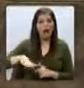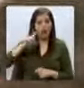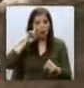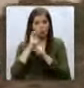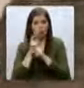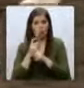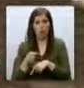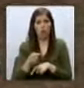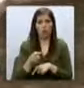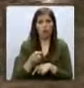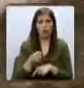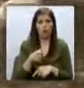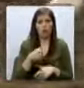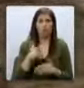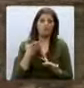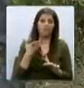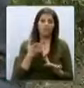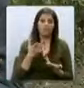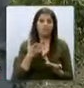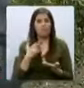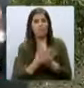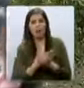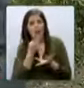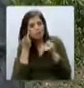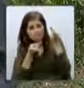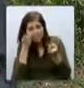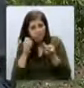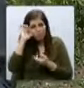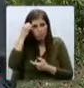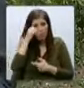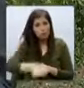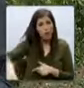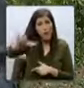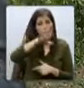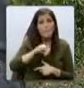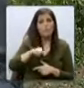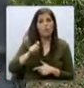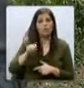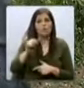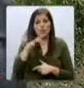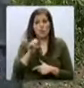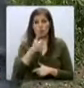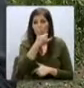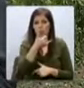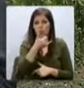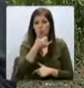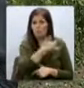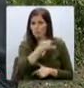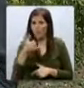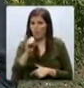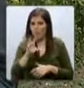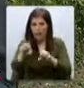em termos de atribuição de prejuízos e de peritagem aqui pelo parque natural de montezinho tínhamos 210 ou 220